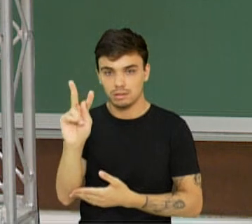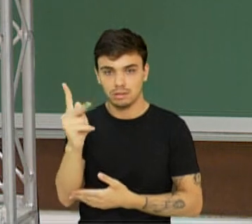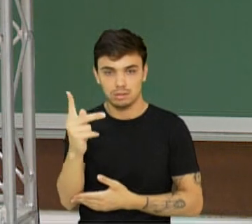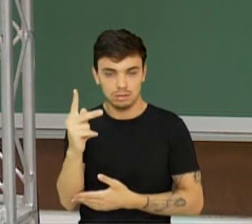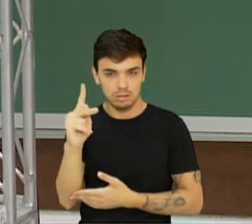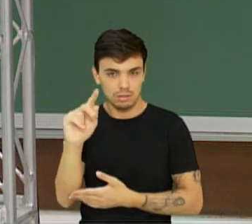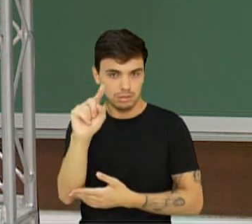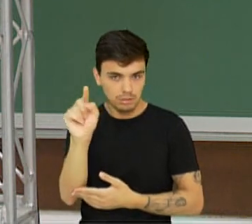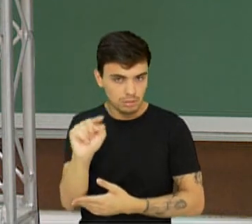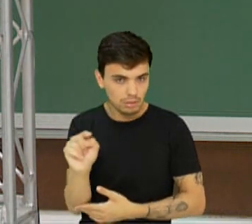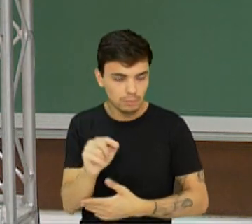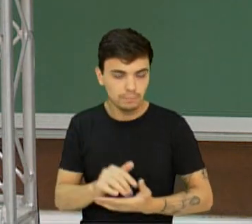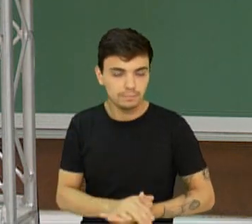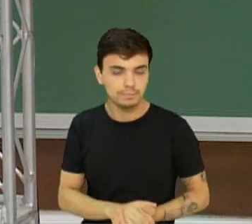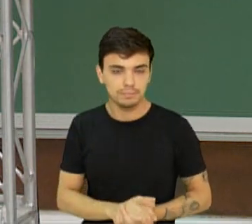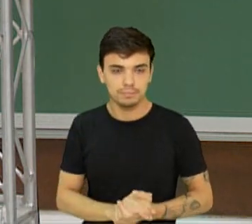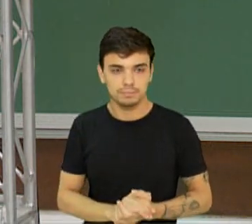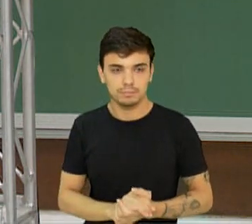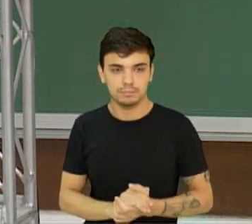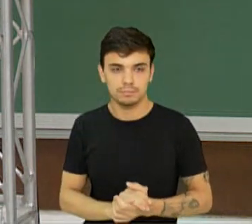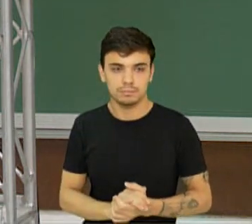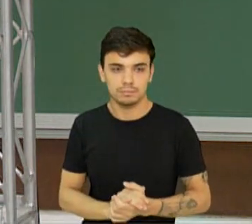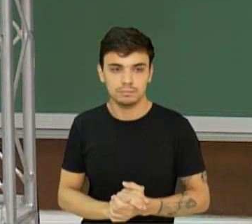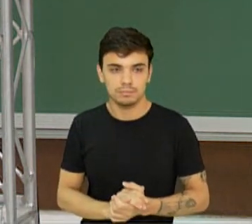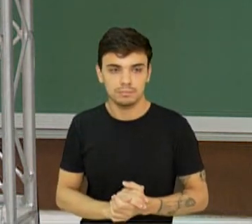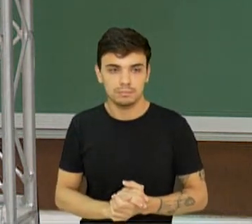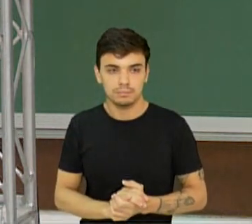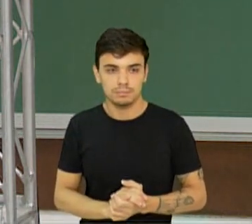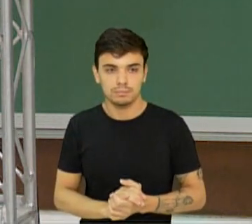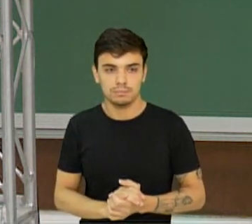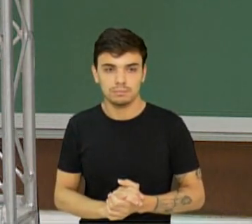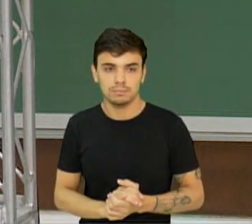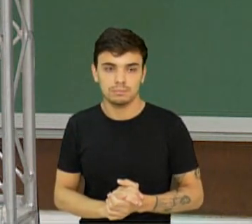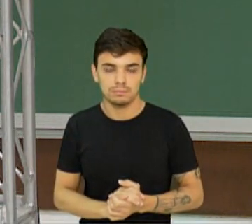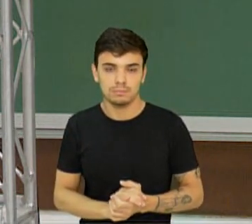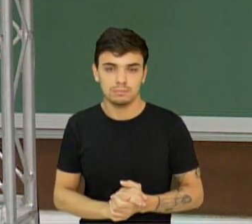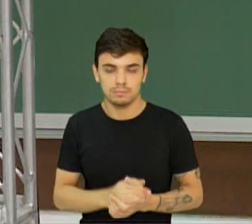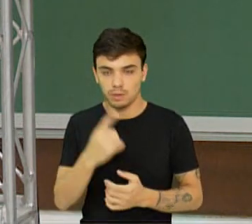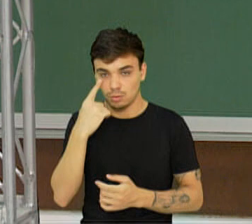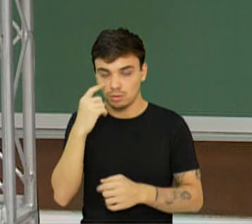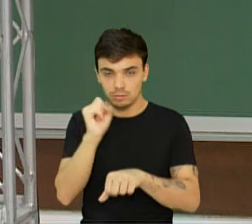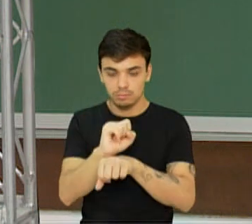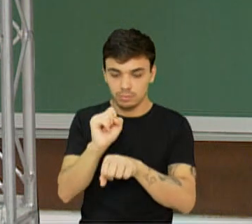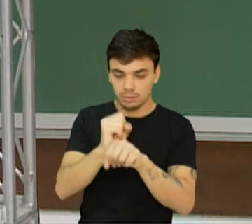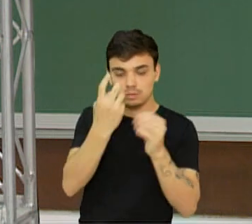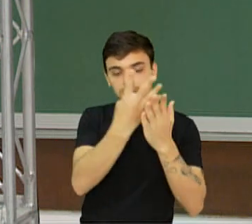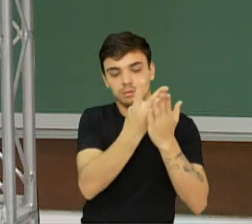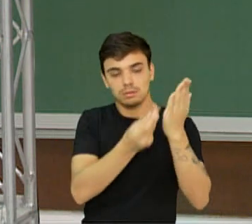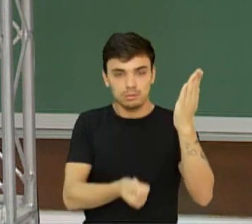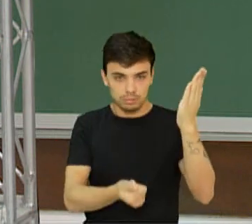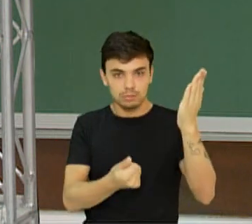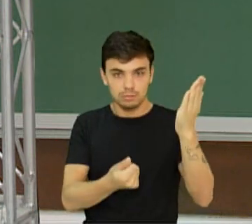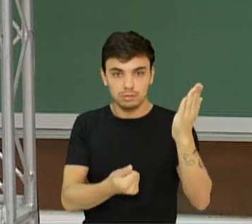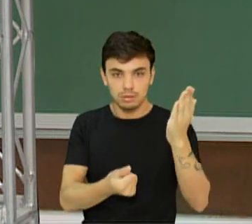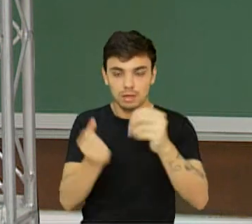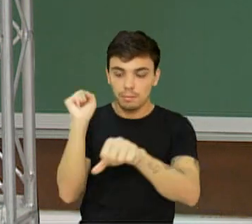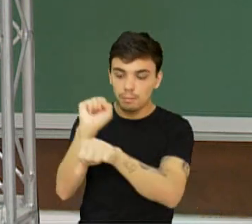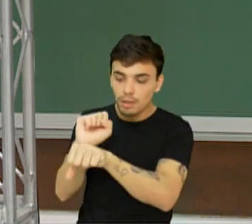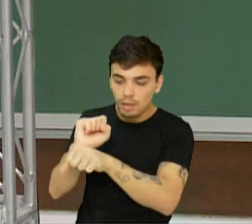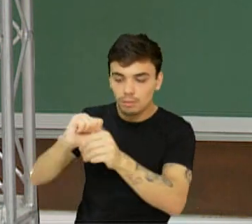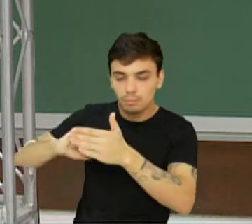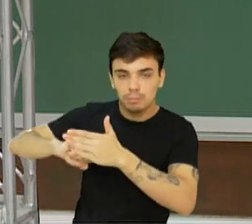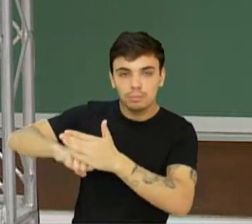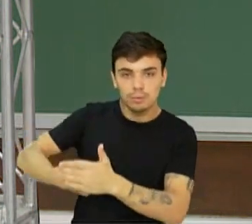Hz. Ok? Espera-se que o filtro bloqueie, filtro de baixa frequência, bloqueie sinais abaixo de